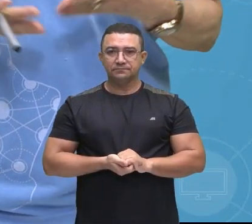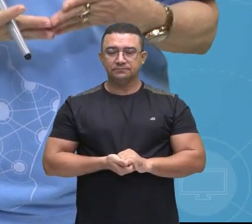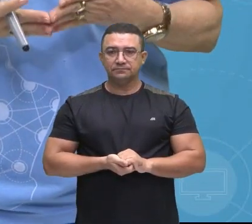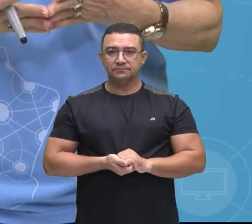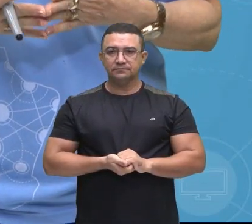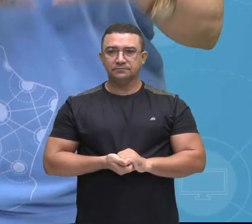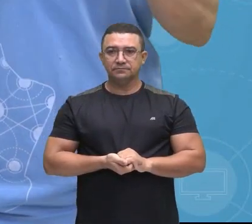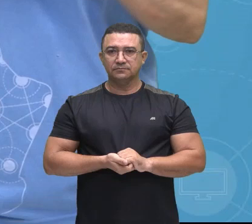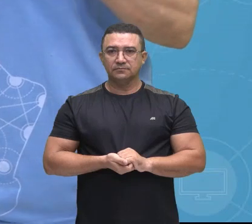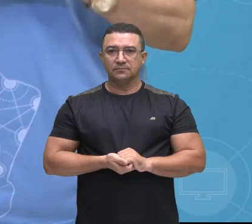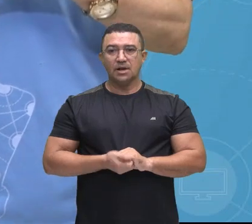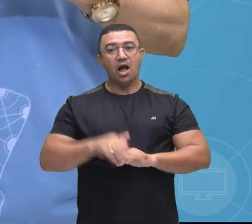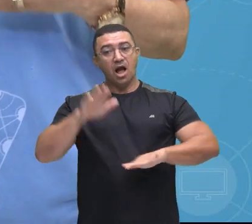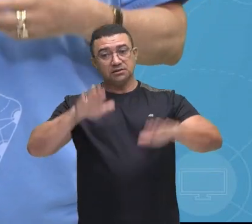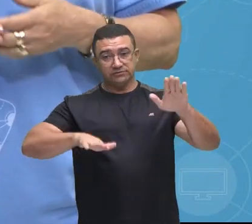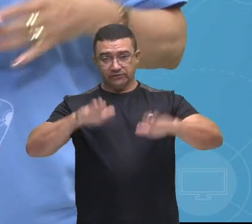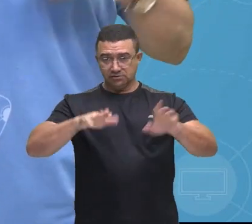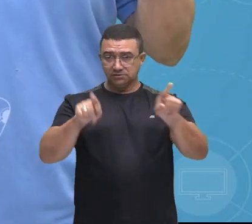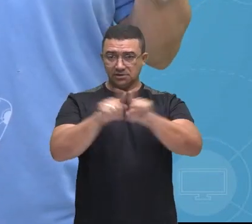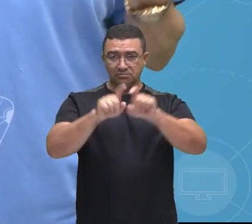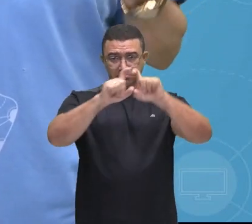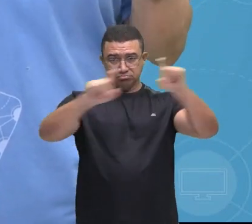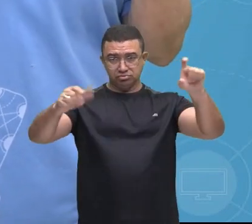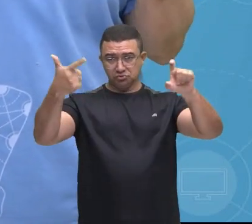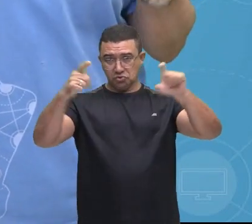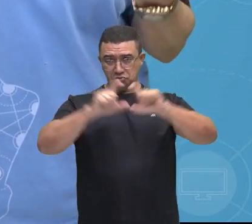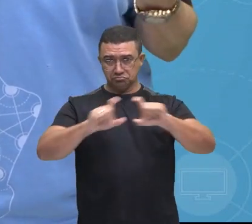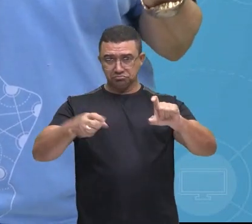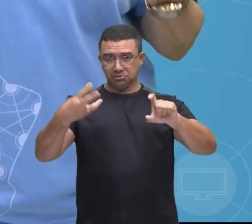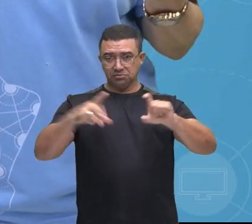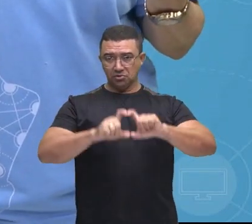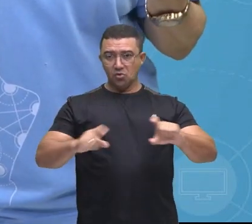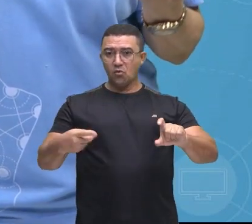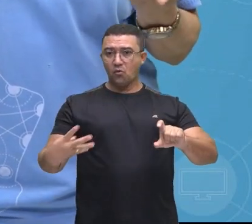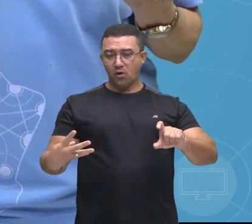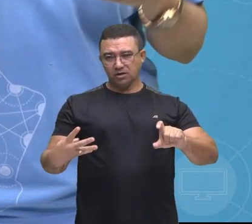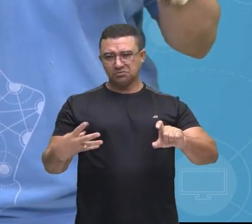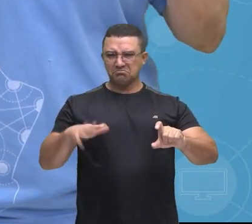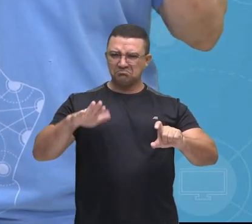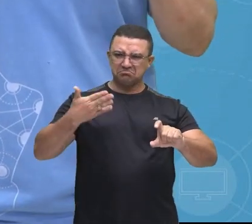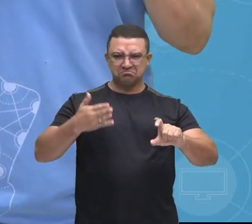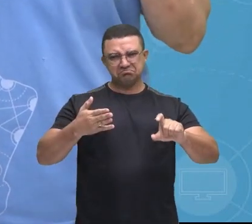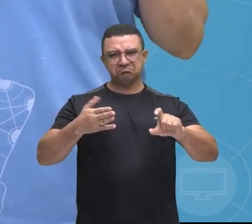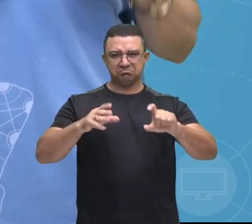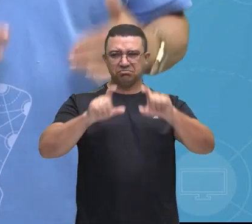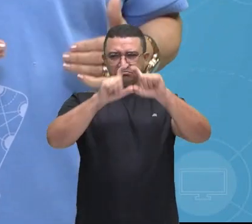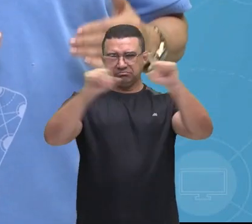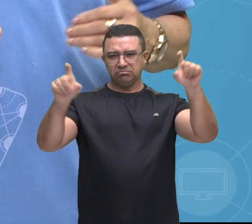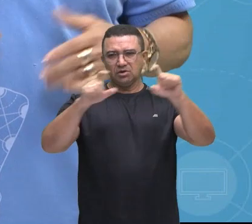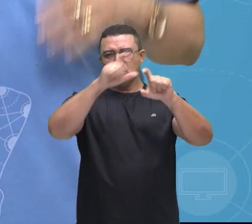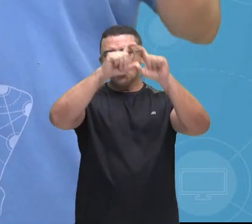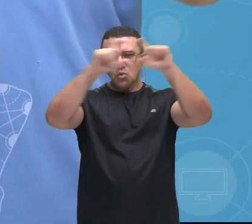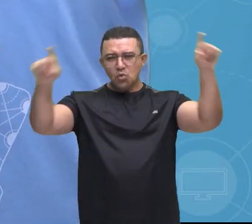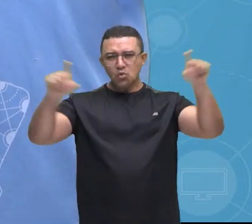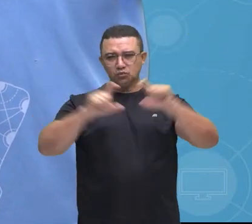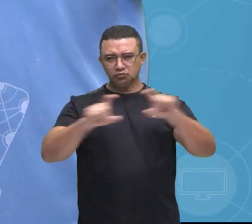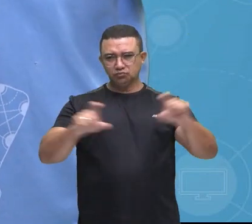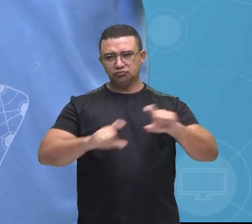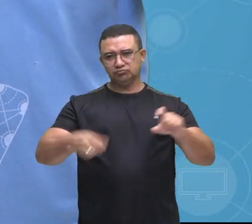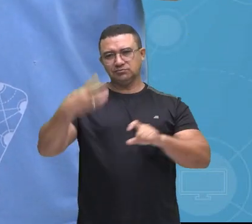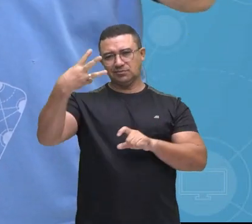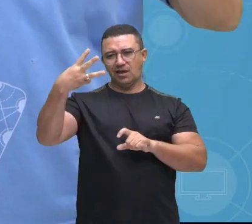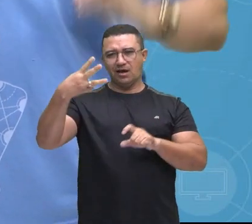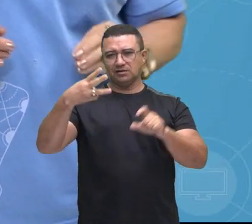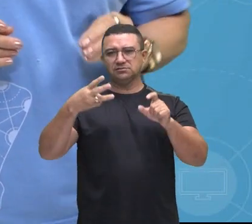3 parágrafos, alguns um pouco mais, mas em média 3 parágrafos, você já consegue desenvolver